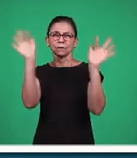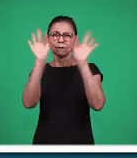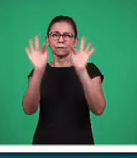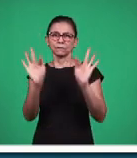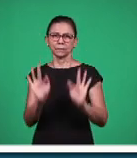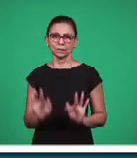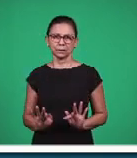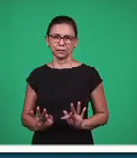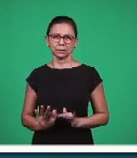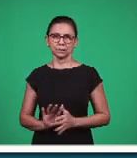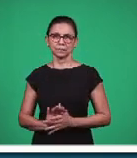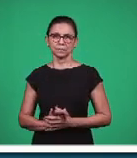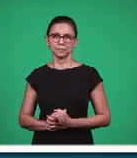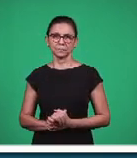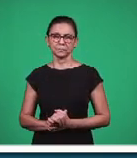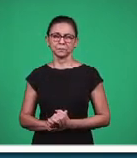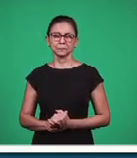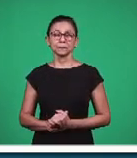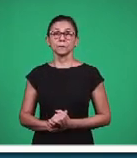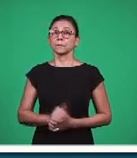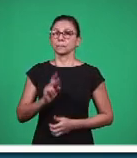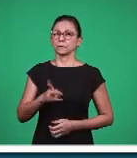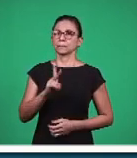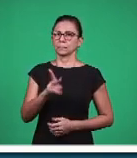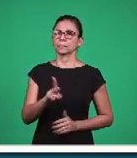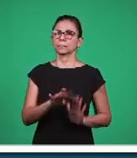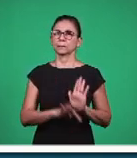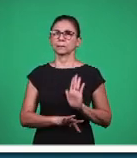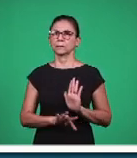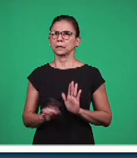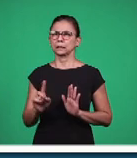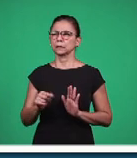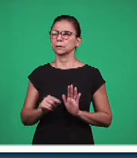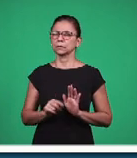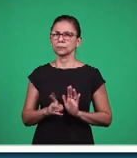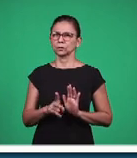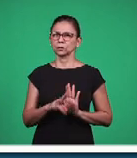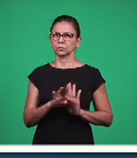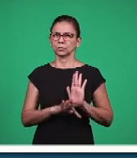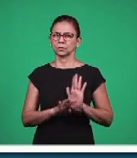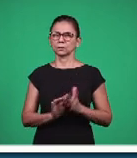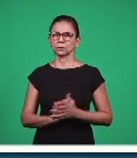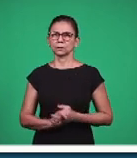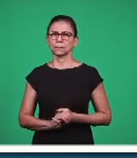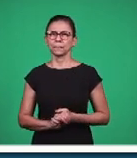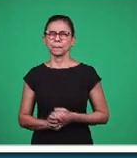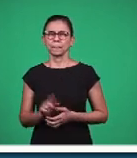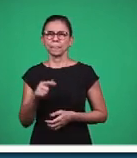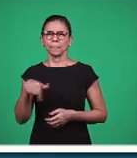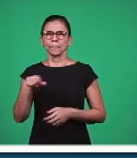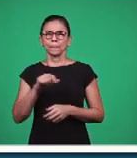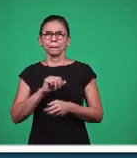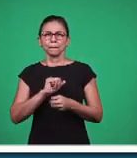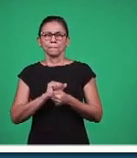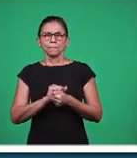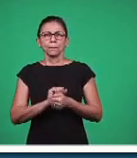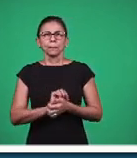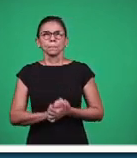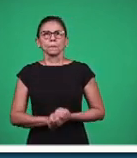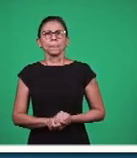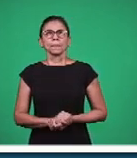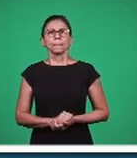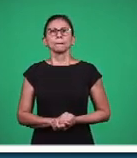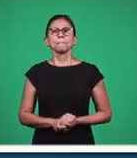aqui? Não, ainda continua. Há um versículo ainda. Não, vai ter mais versículos. Juntos. Nós pedimos Sabei...